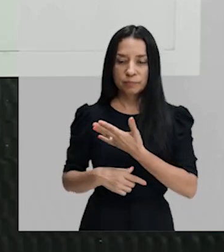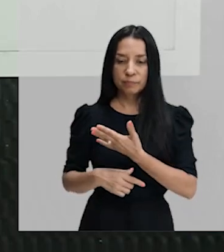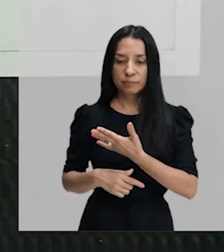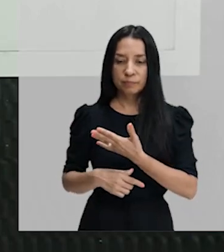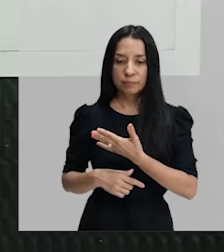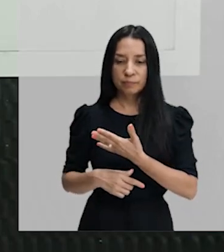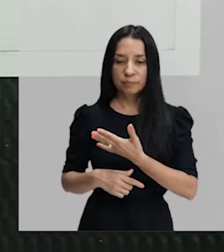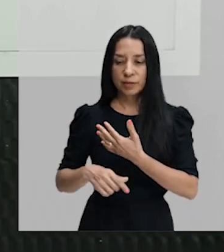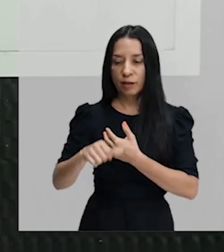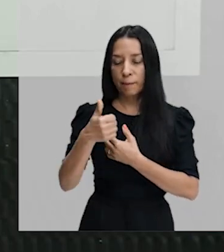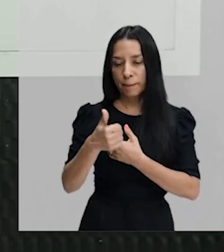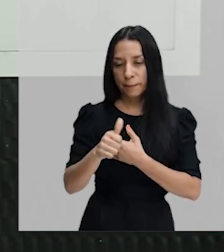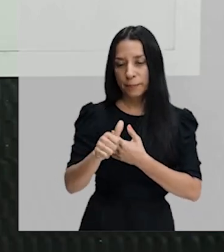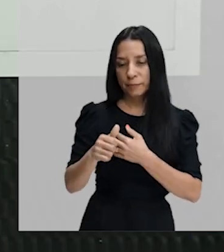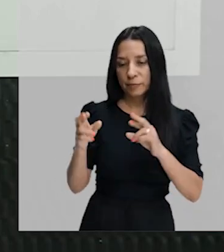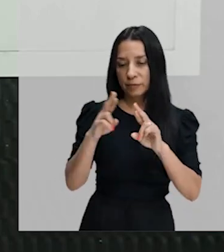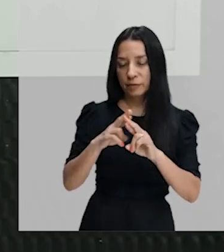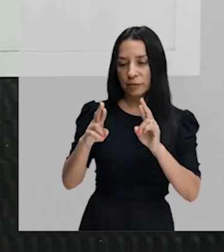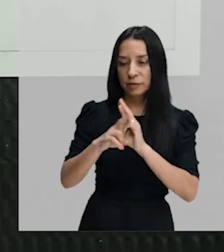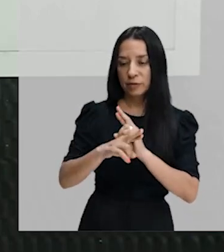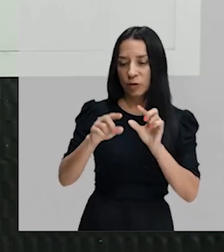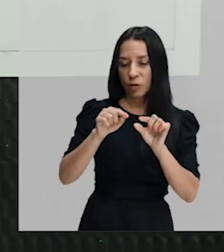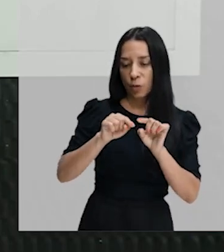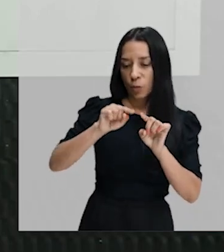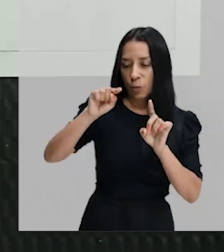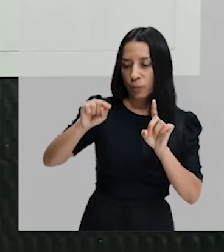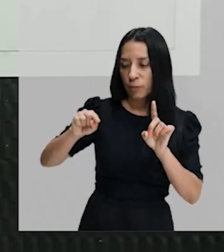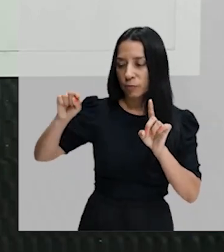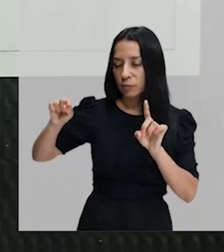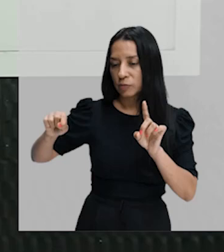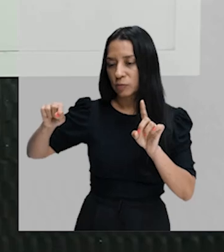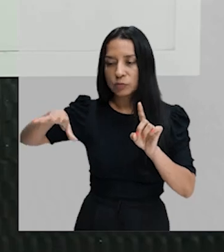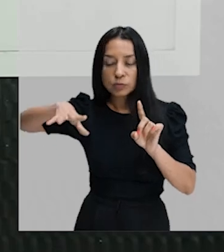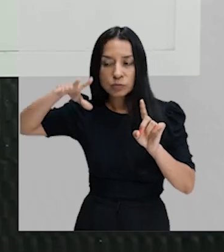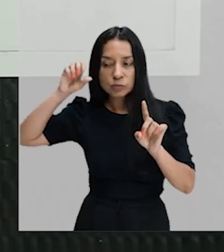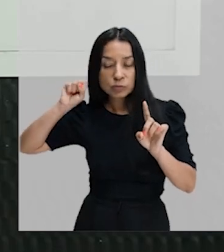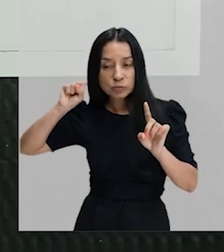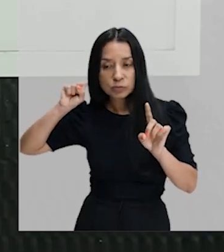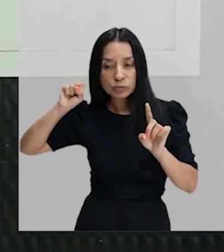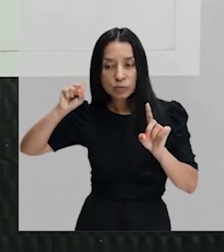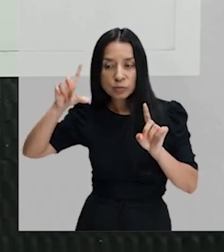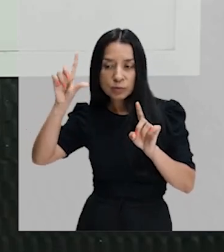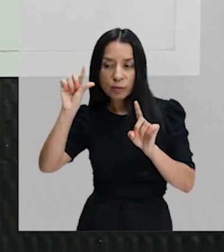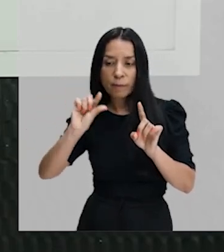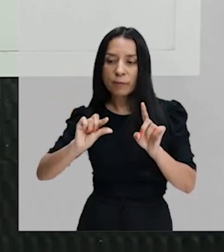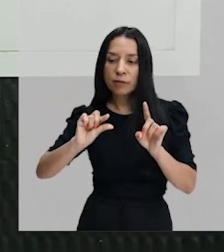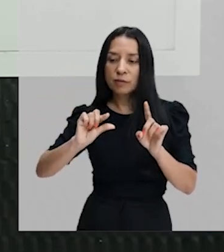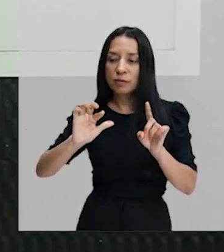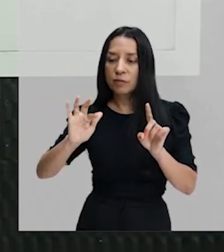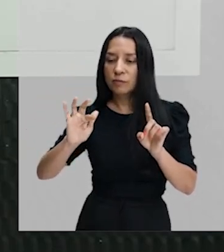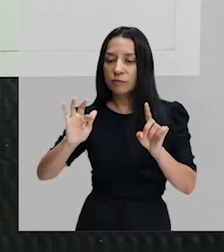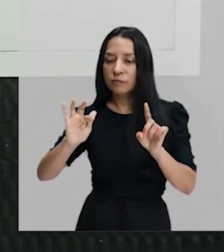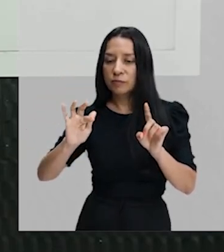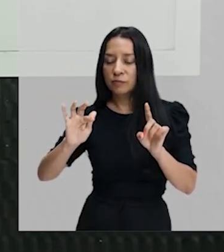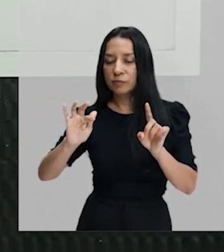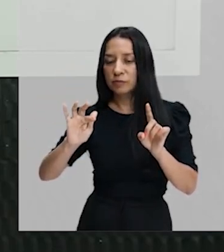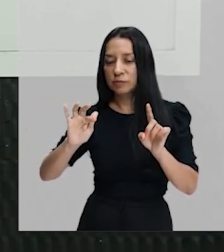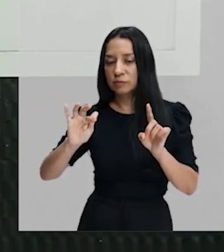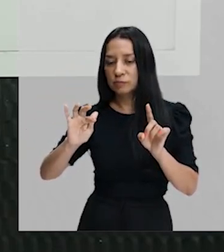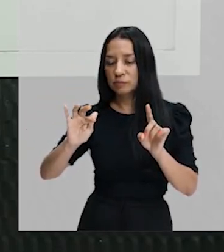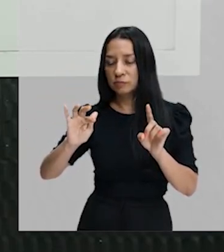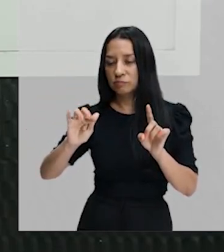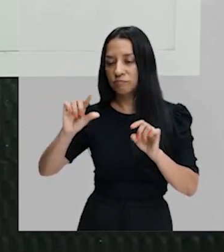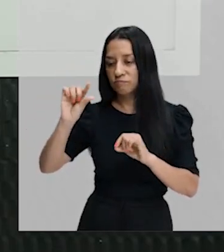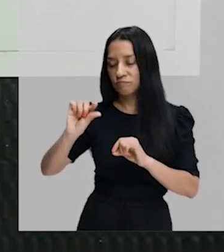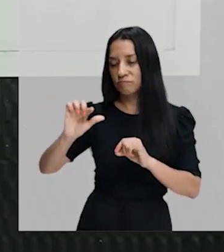primeira nossa primeira relação rompimento de onda de um som audível na menor frequência que é 20 hz na menor